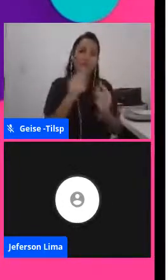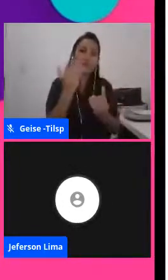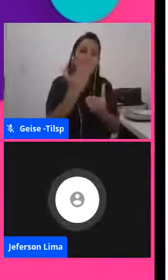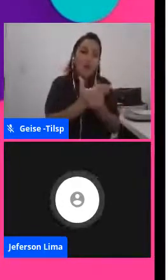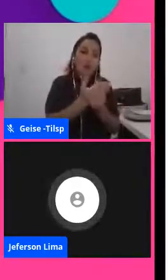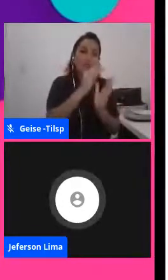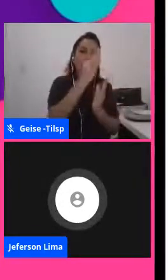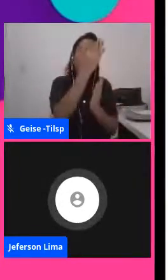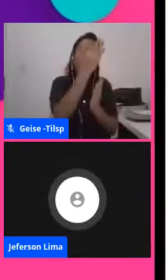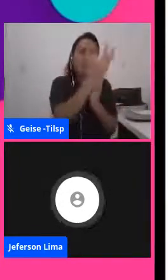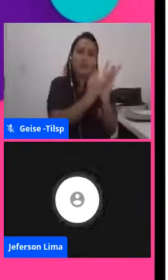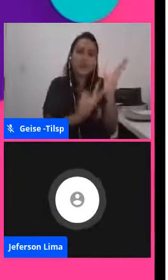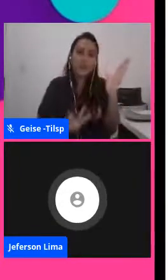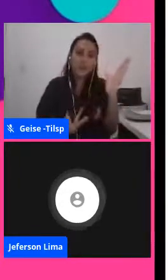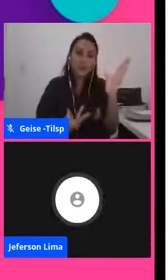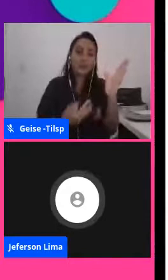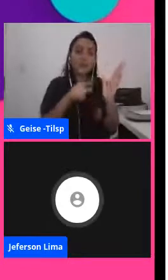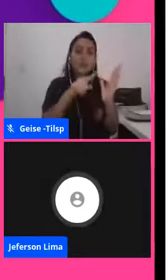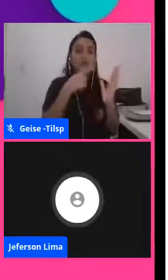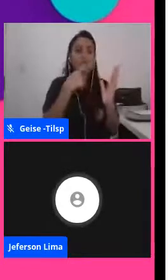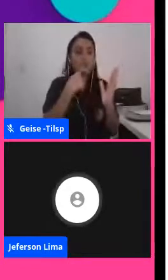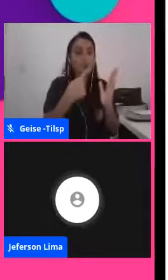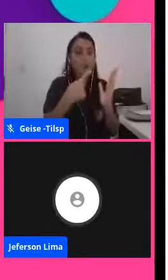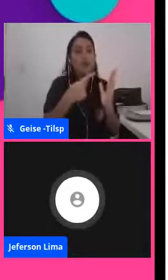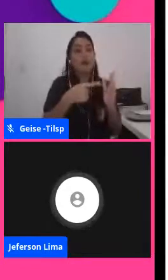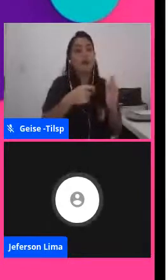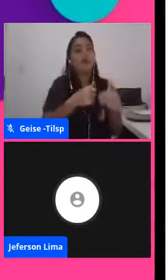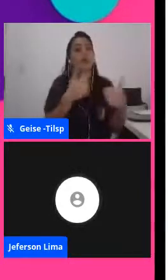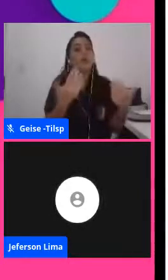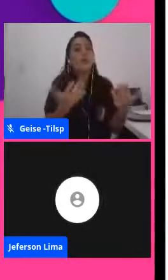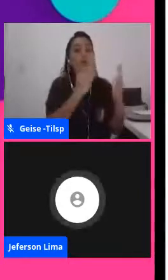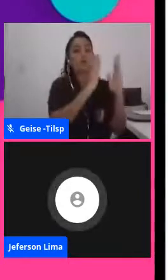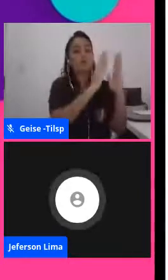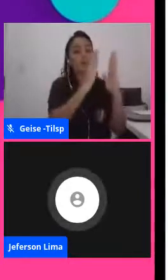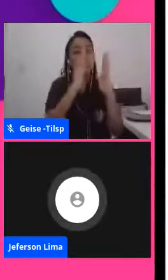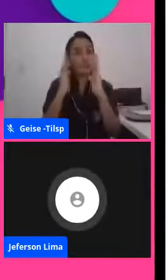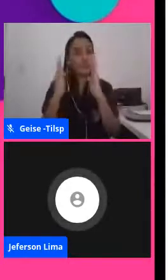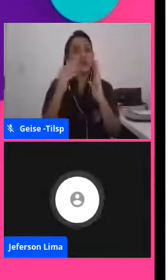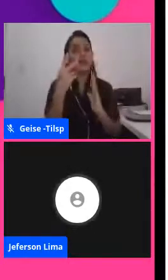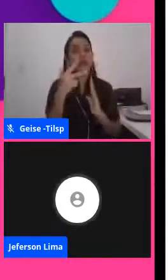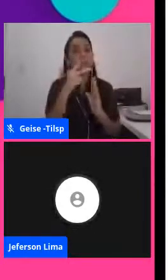texto, você pode falar quais são as bibliotecas, né, que seu projeto depende.